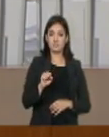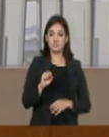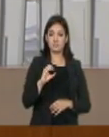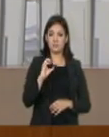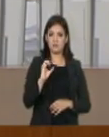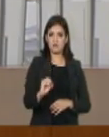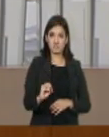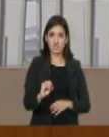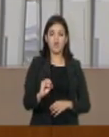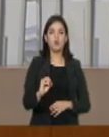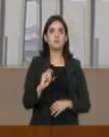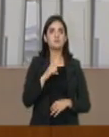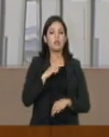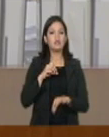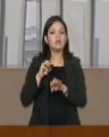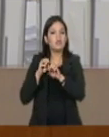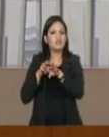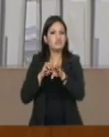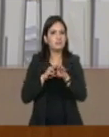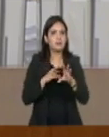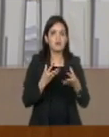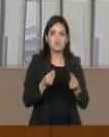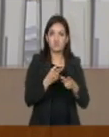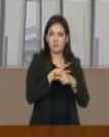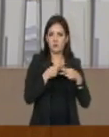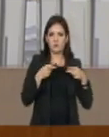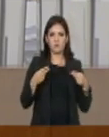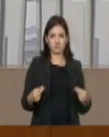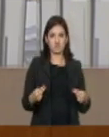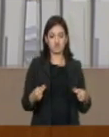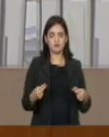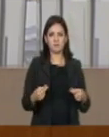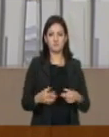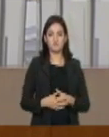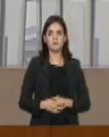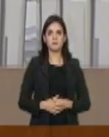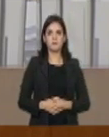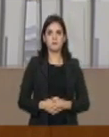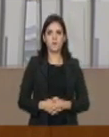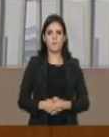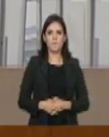as magníficas lições do nosso decano, ministro Celso de Mello.